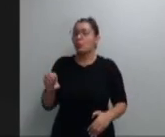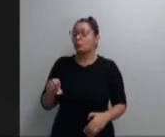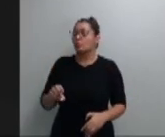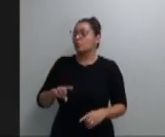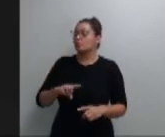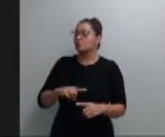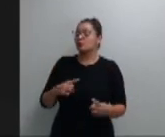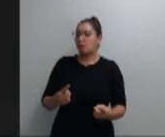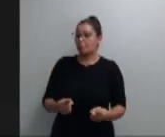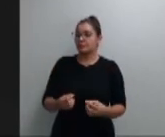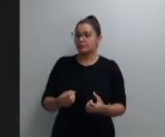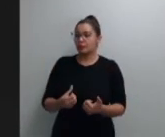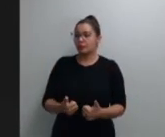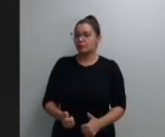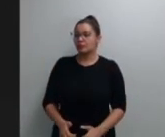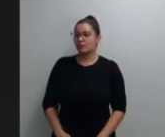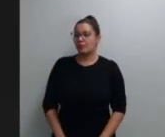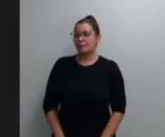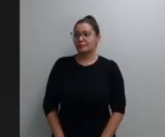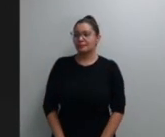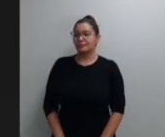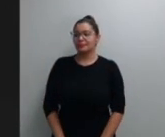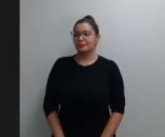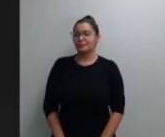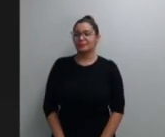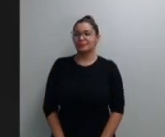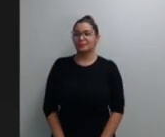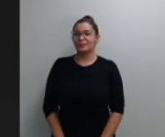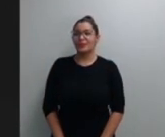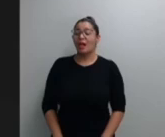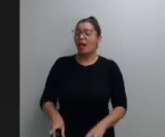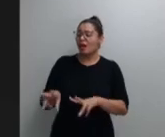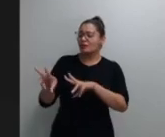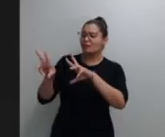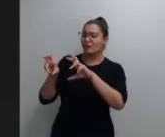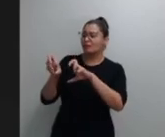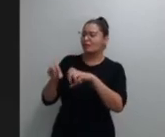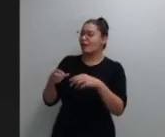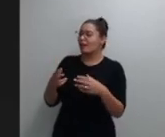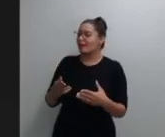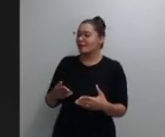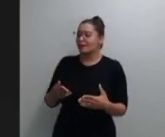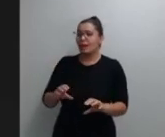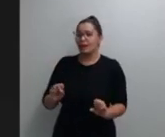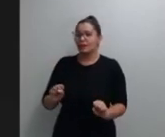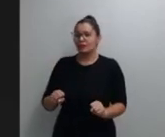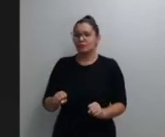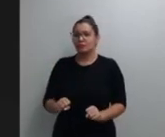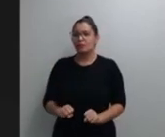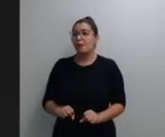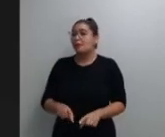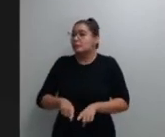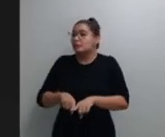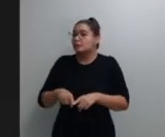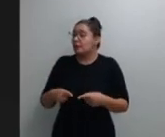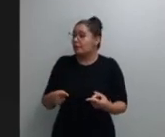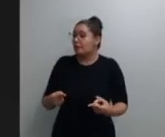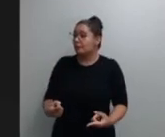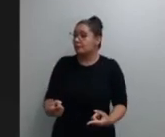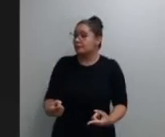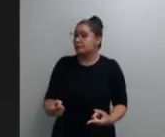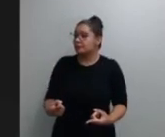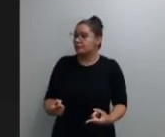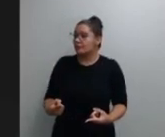que é uma coisa muito mais abrangente a perspectiva é essa não é então o que evidentemente que não